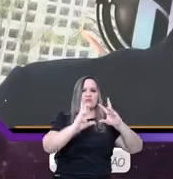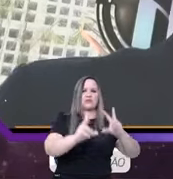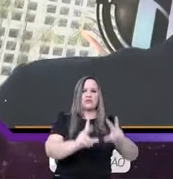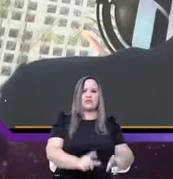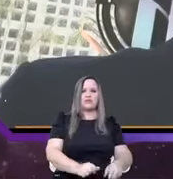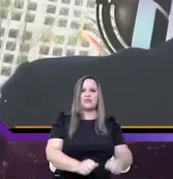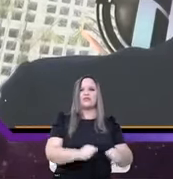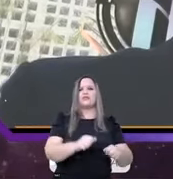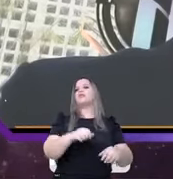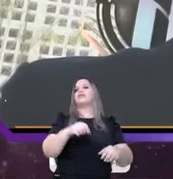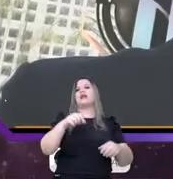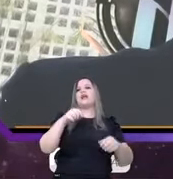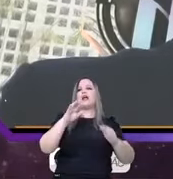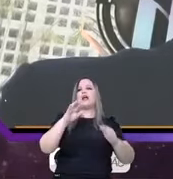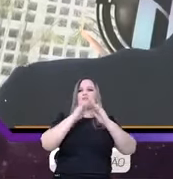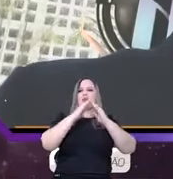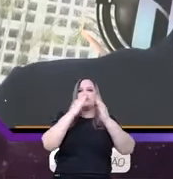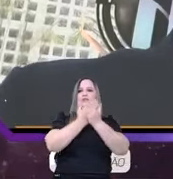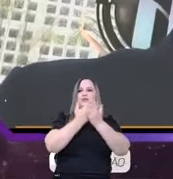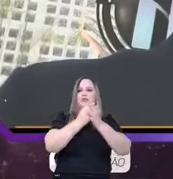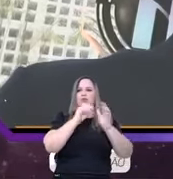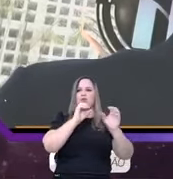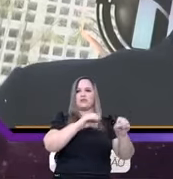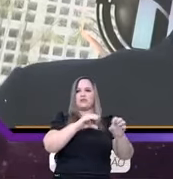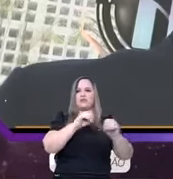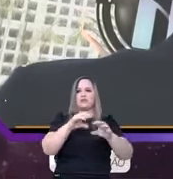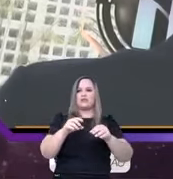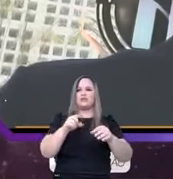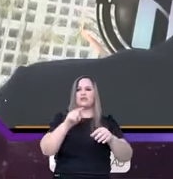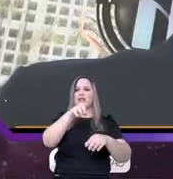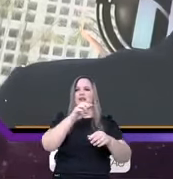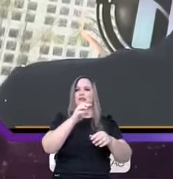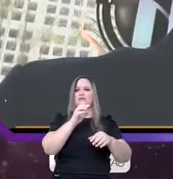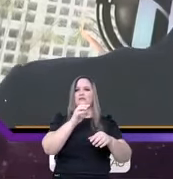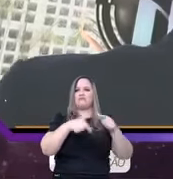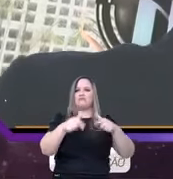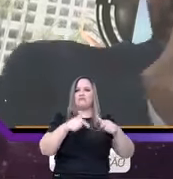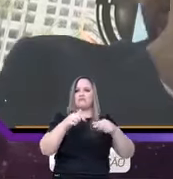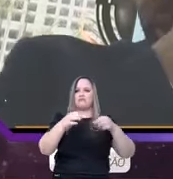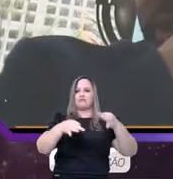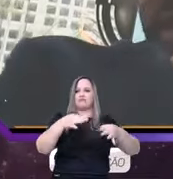de Justiça, à Escola de Servidor, que tem nos dado um apoio fantástico, o cerimonial